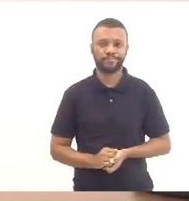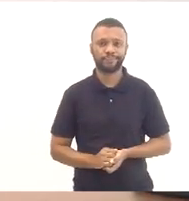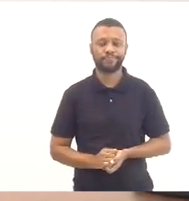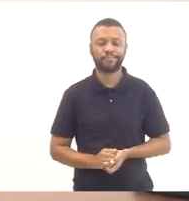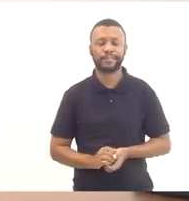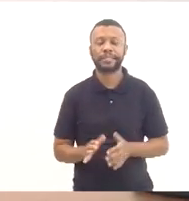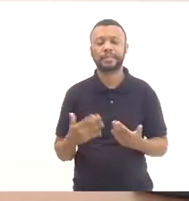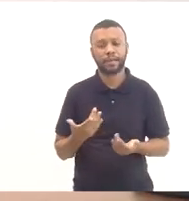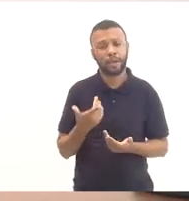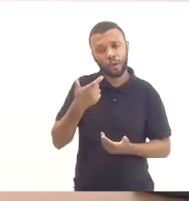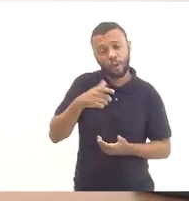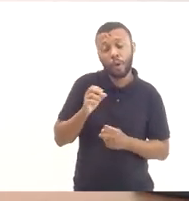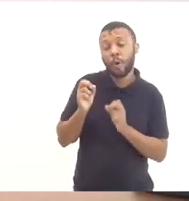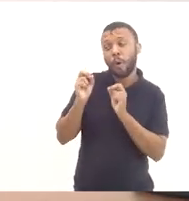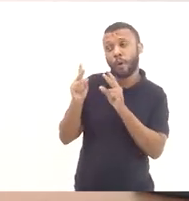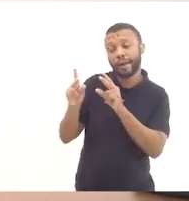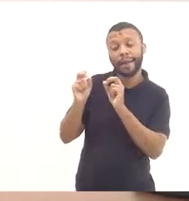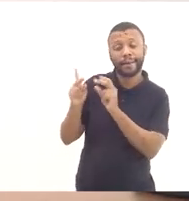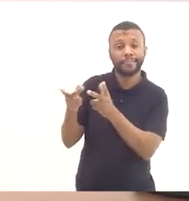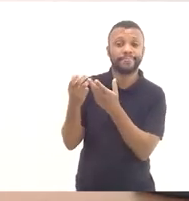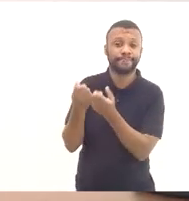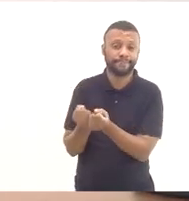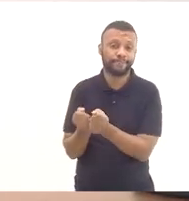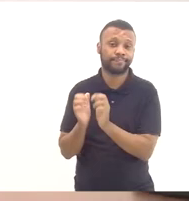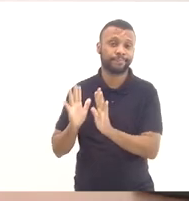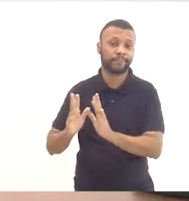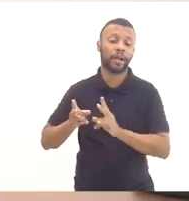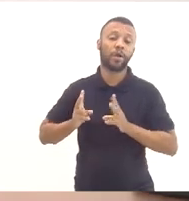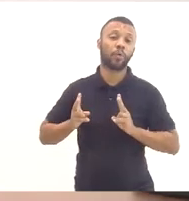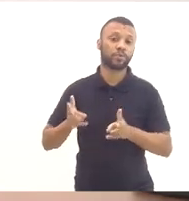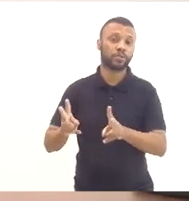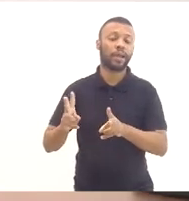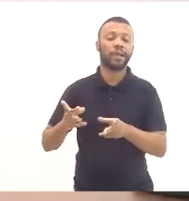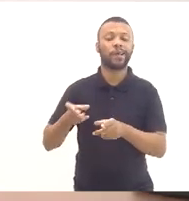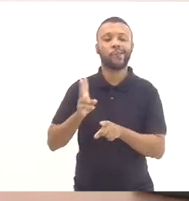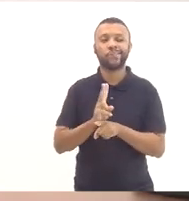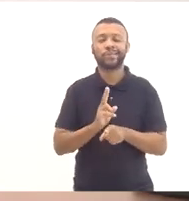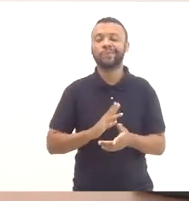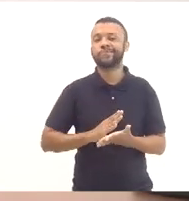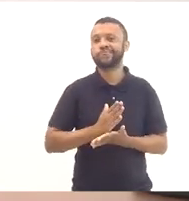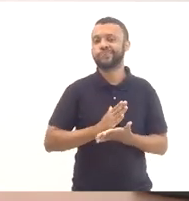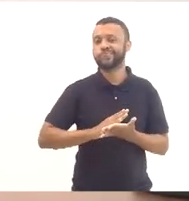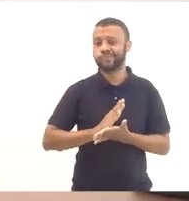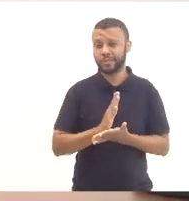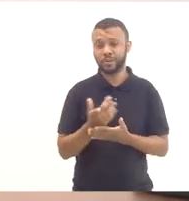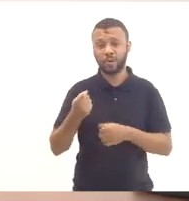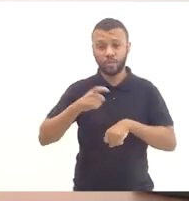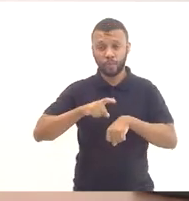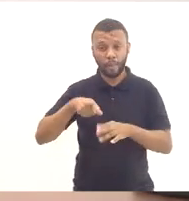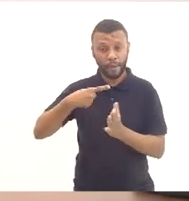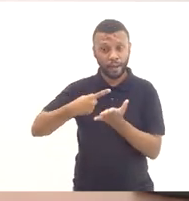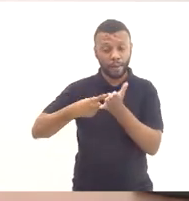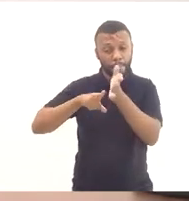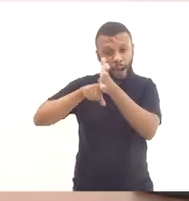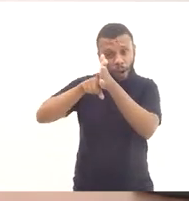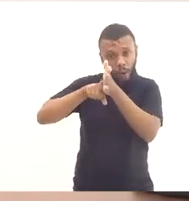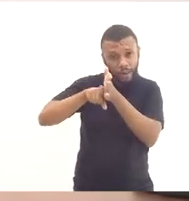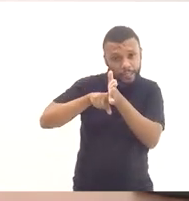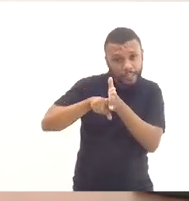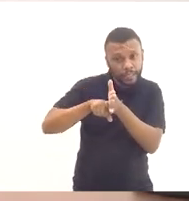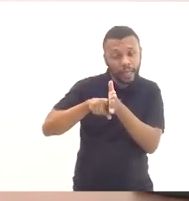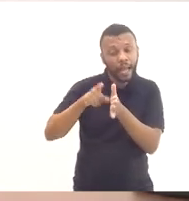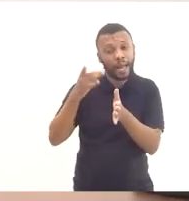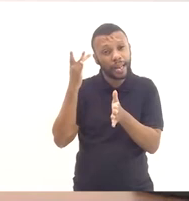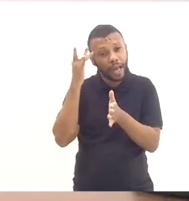jeito e a mãe Ok continue cuidando do meu filho incomodado quando foi na consulta de rotina ele